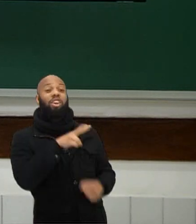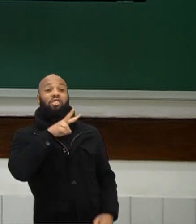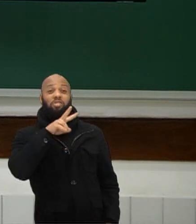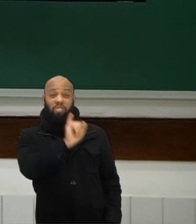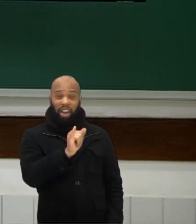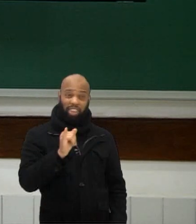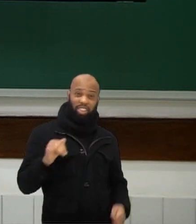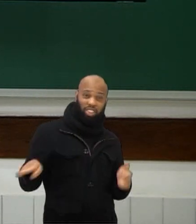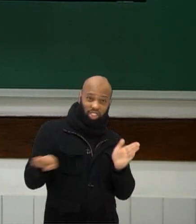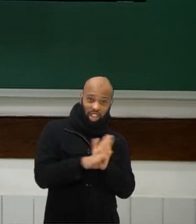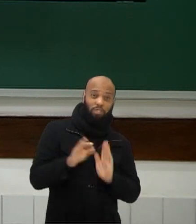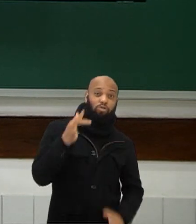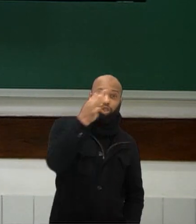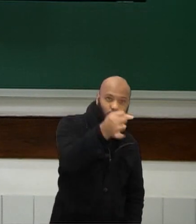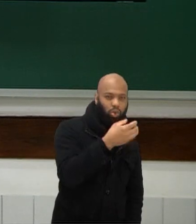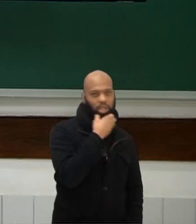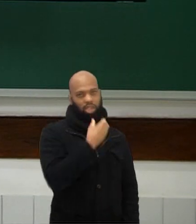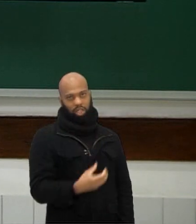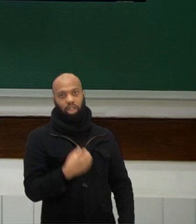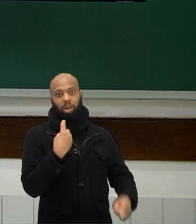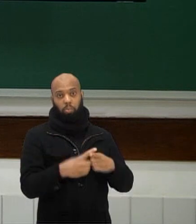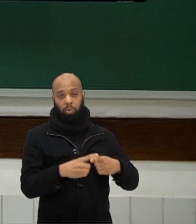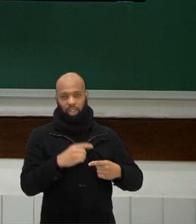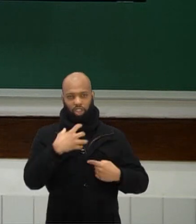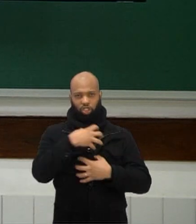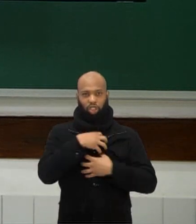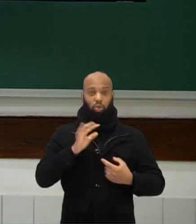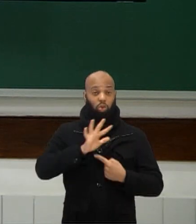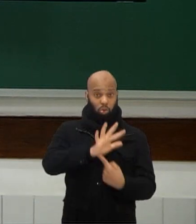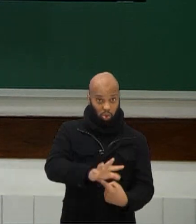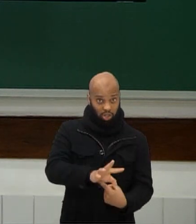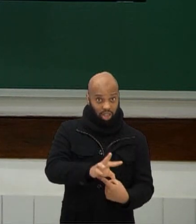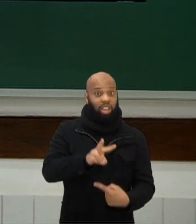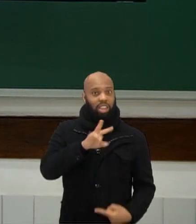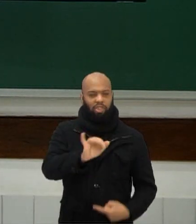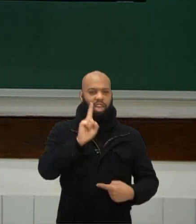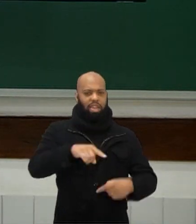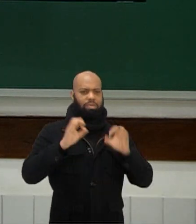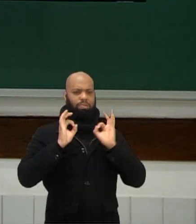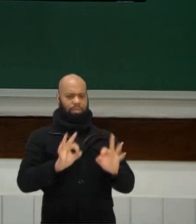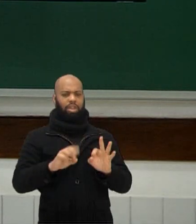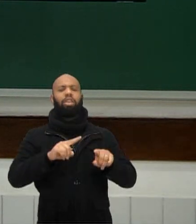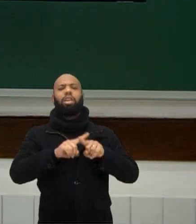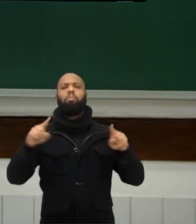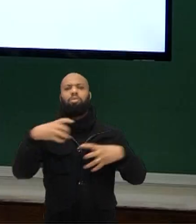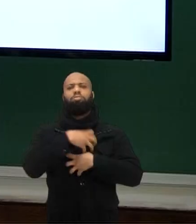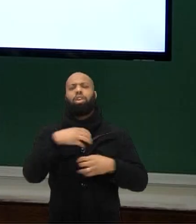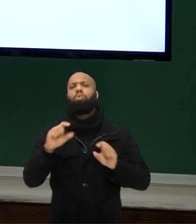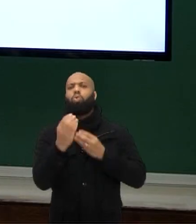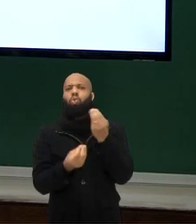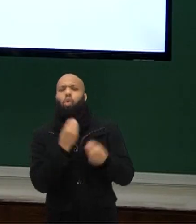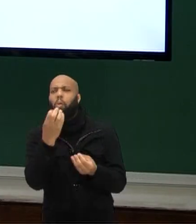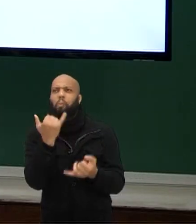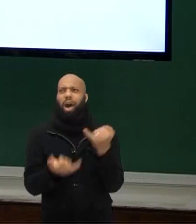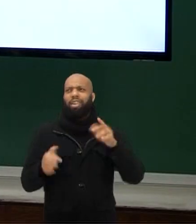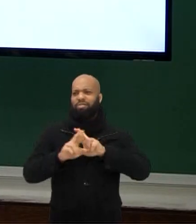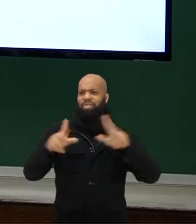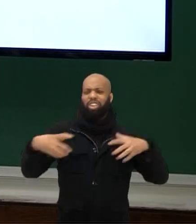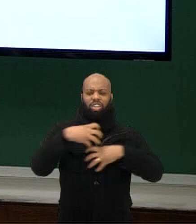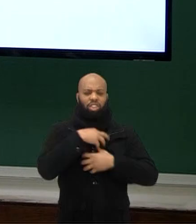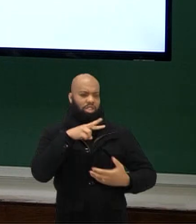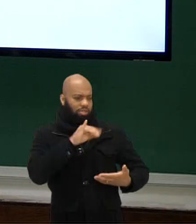em dezembro, por mais que seja no modo indicativo que indica uma certeza, ela faz uma diferença